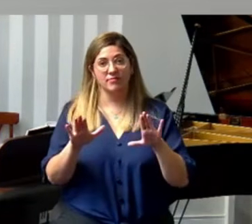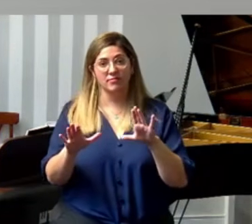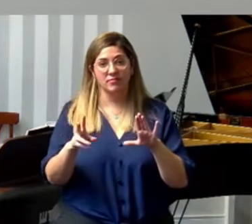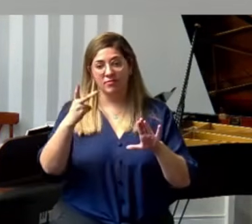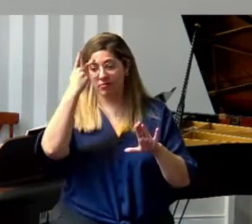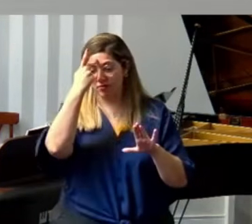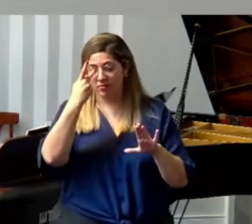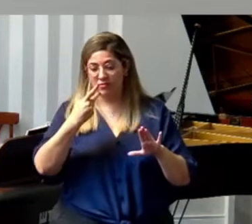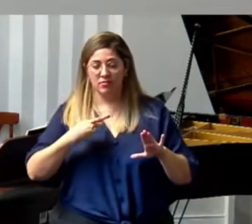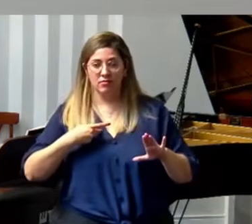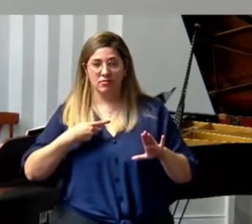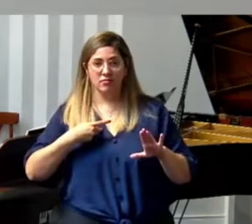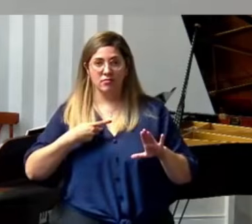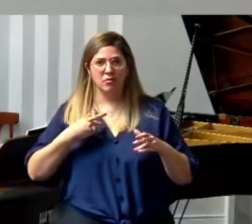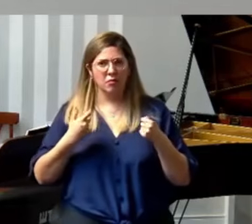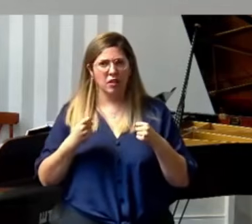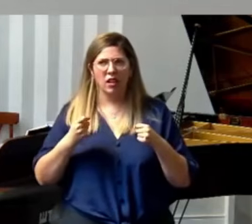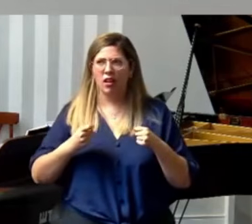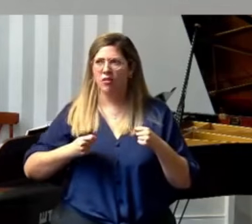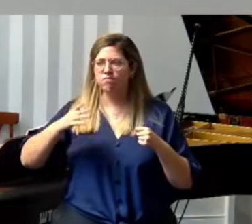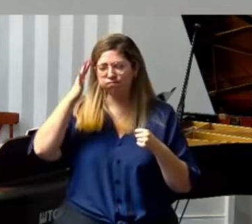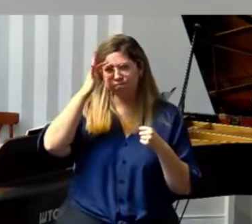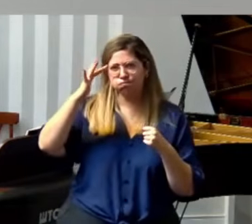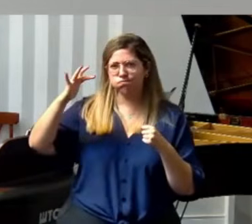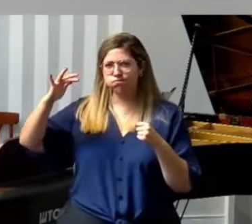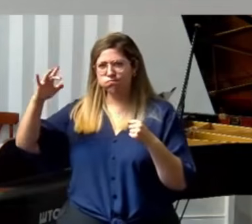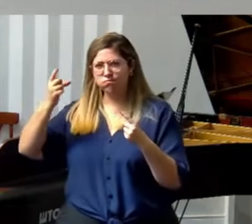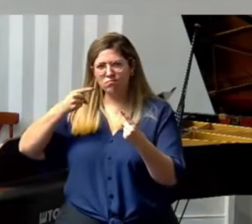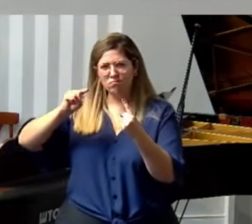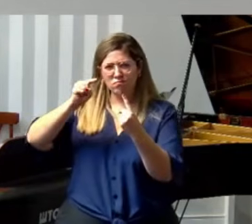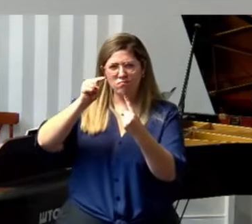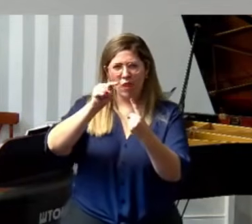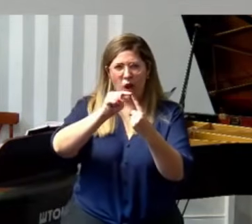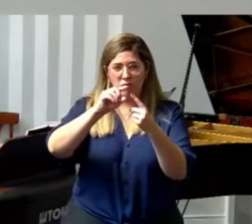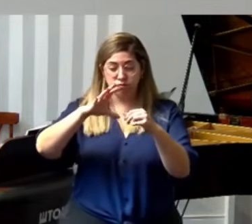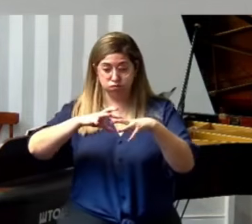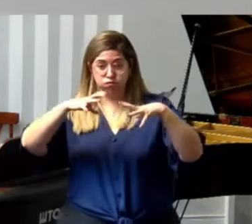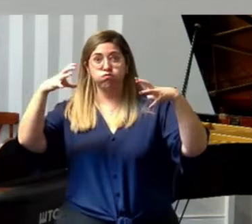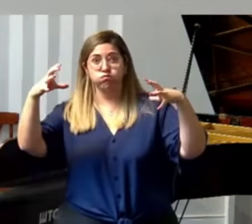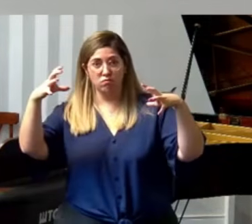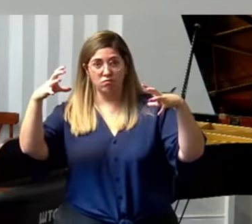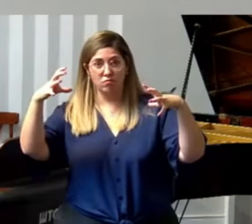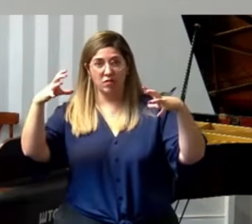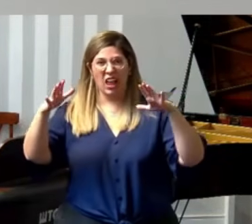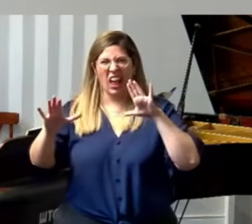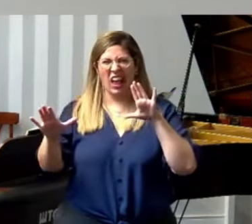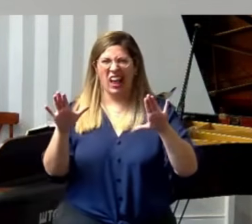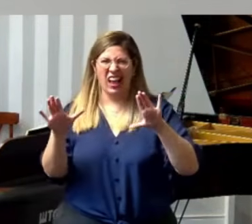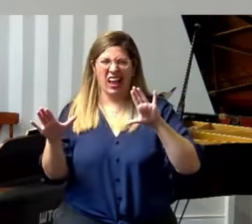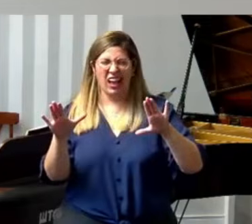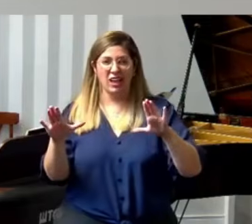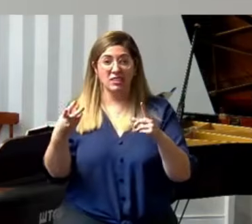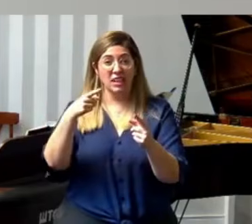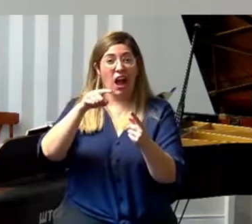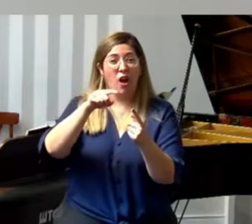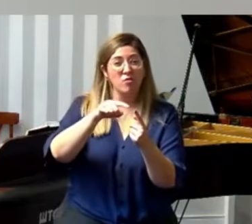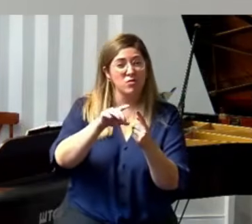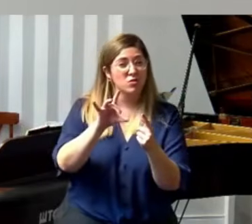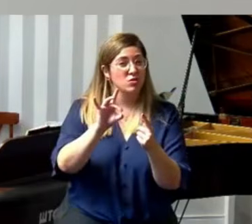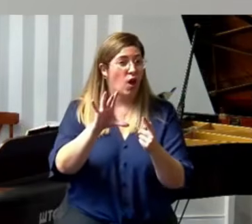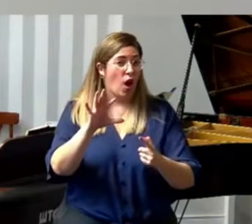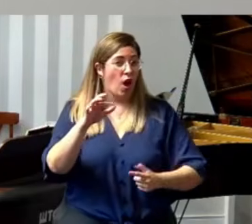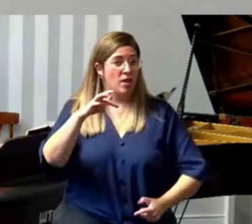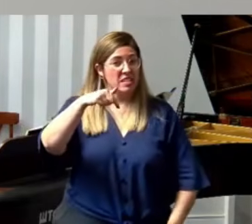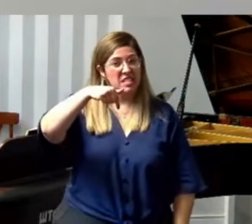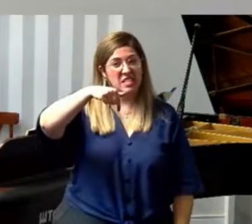falam assim, você tem que almejar coisas altas para que se atingir 80%, 70% já está muito bom.